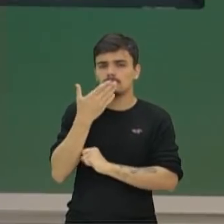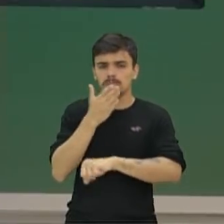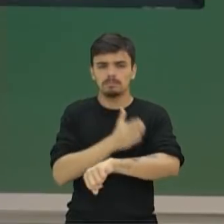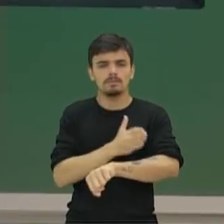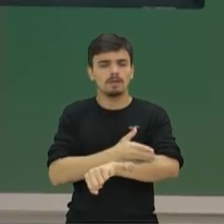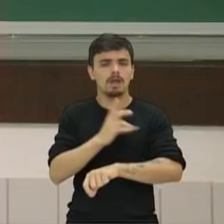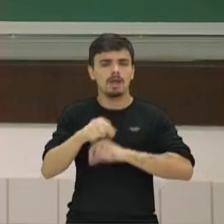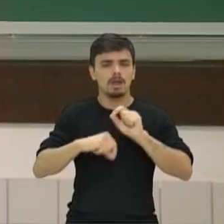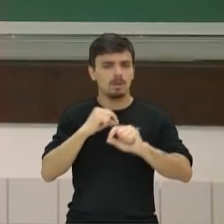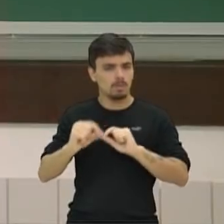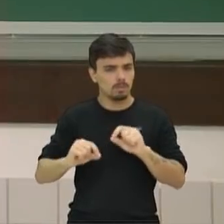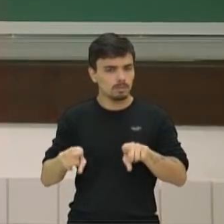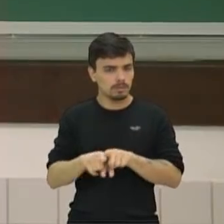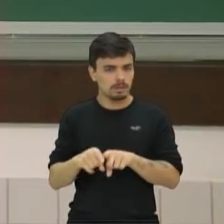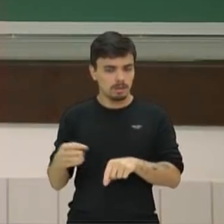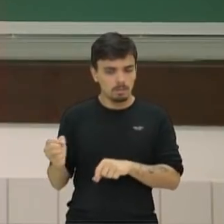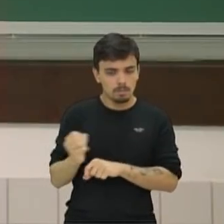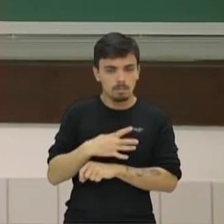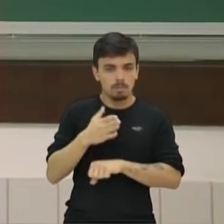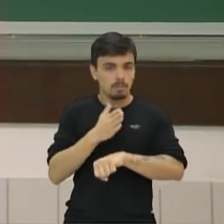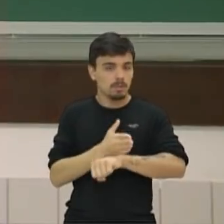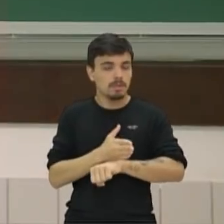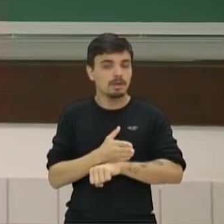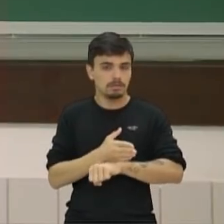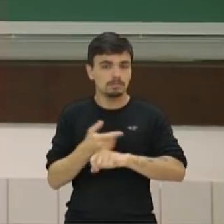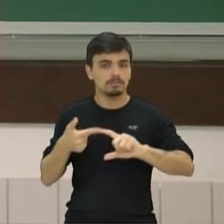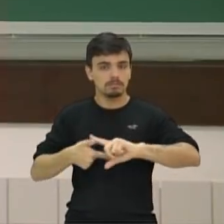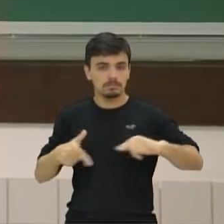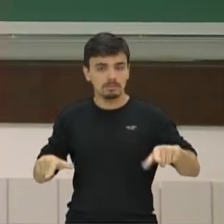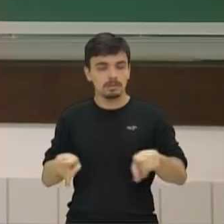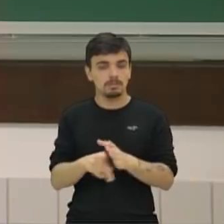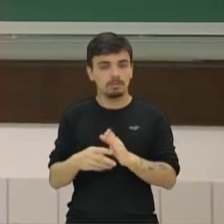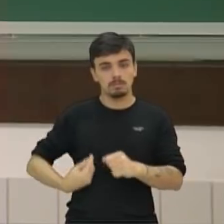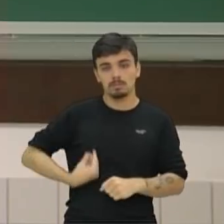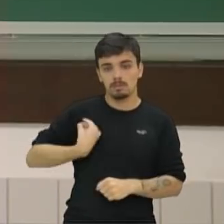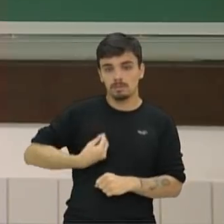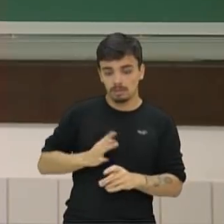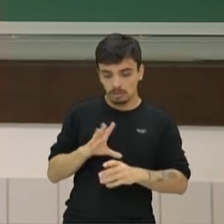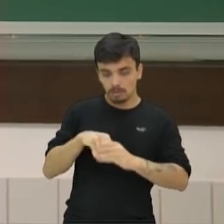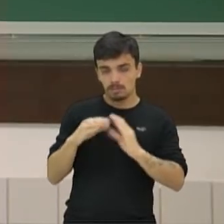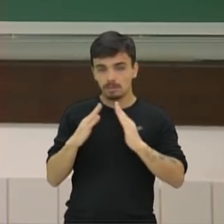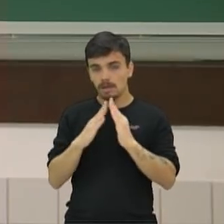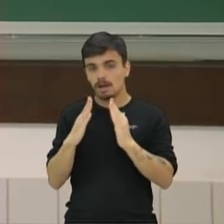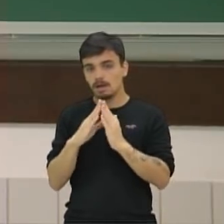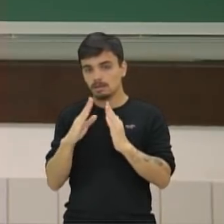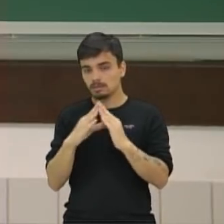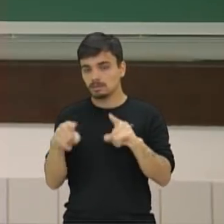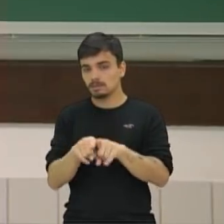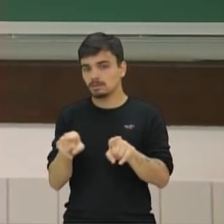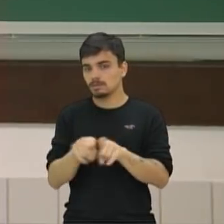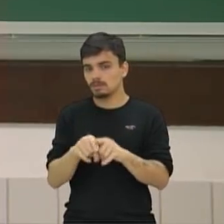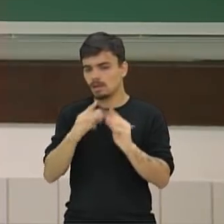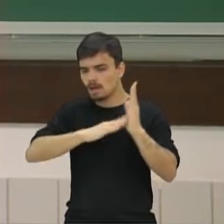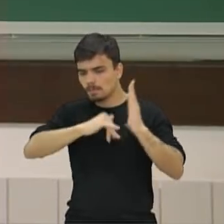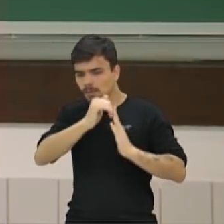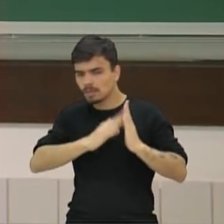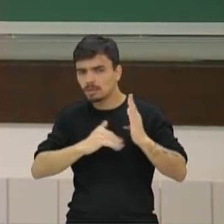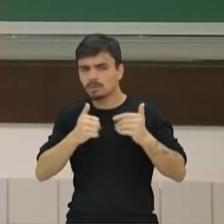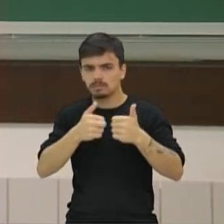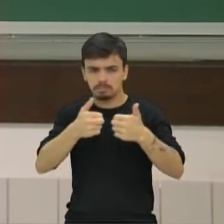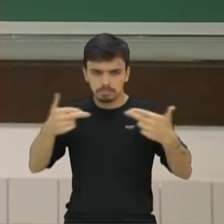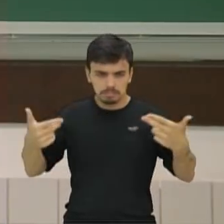homens modernos, então eles queriam a modernidade na vida, dentro da casa deles, em afrescos,